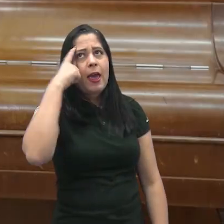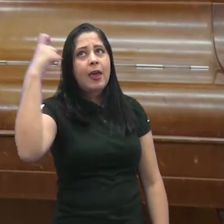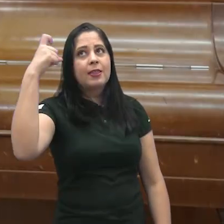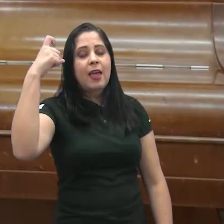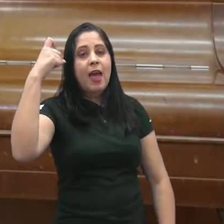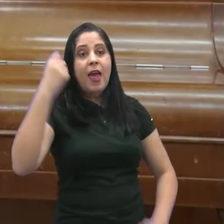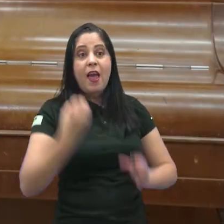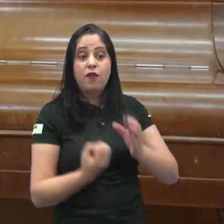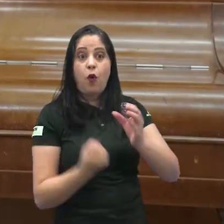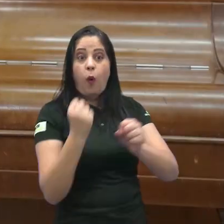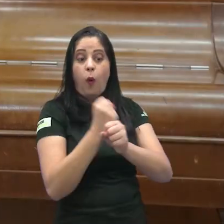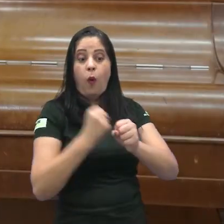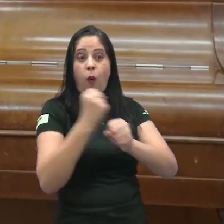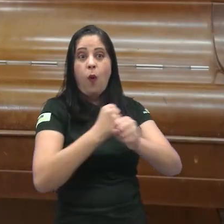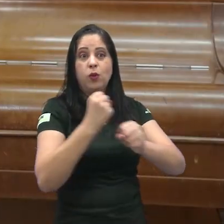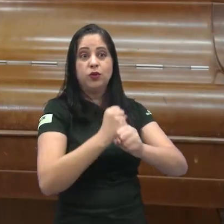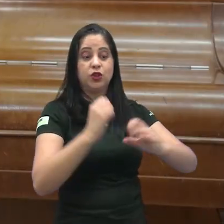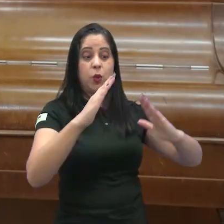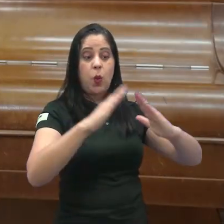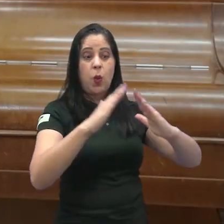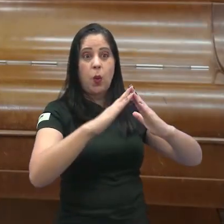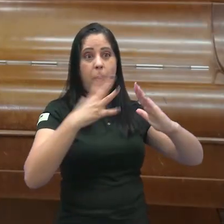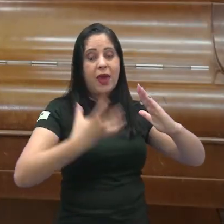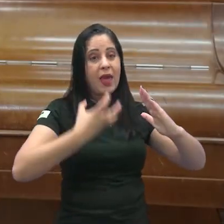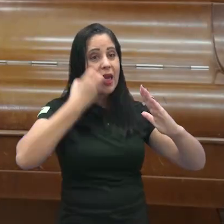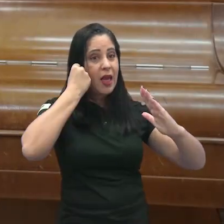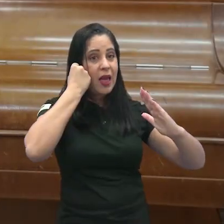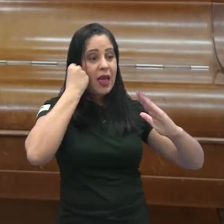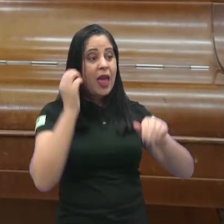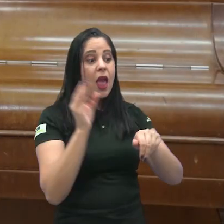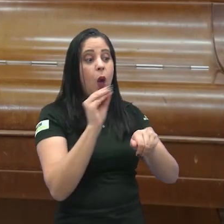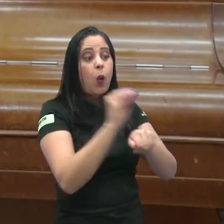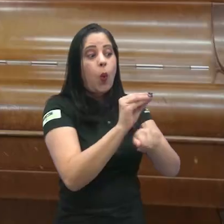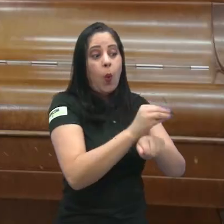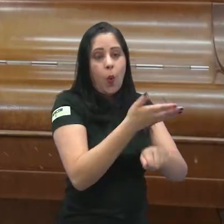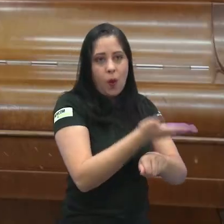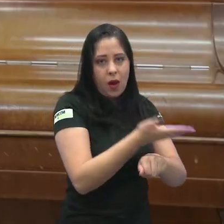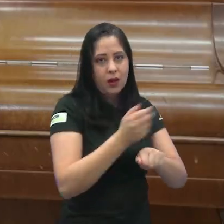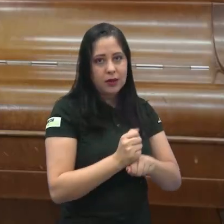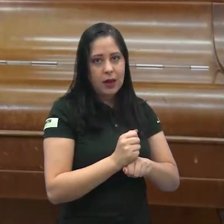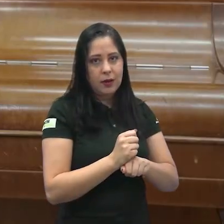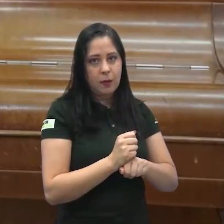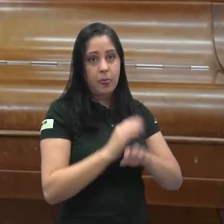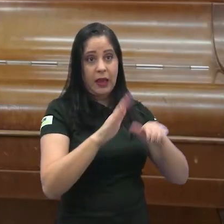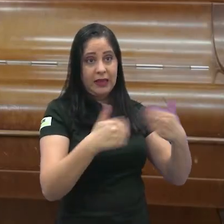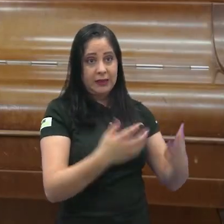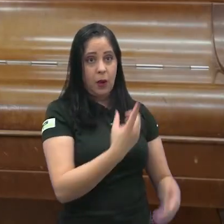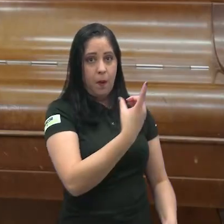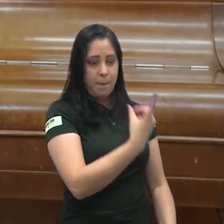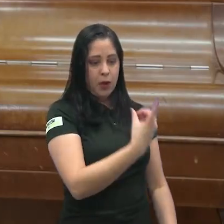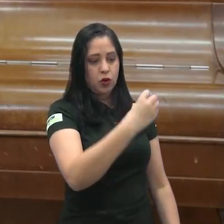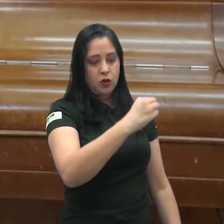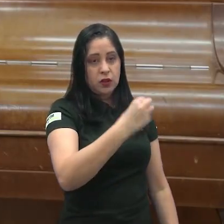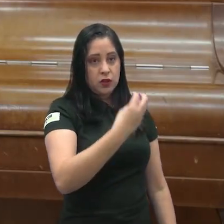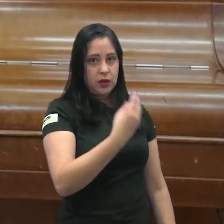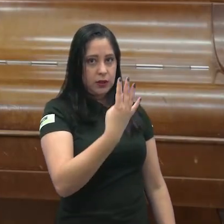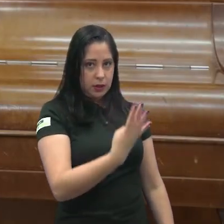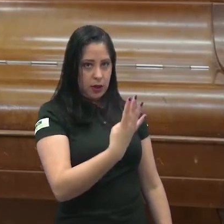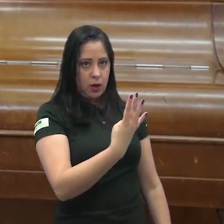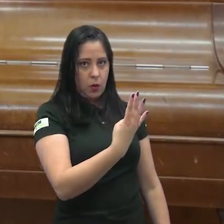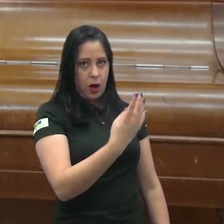um orfanato que pudesse estar cuidando dessas crianças. Então, no começo de 1934, ela fez